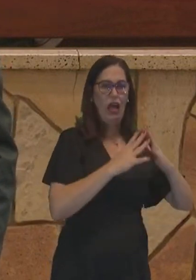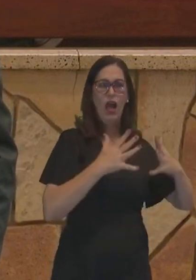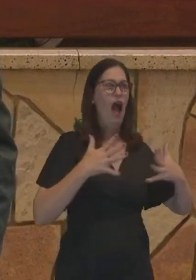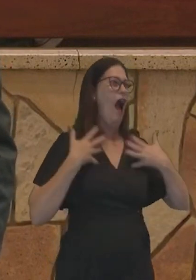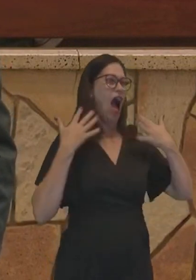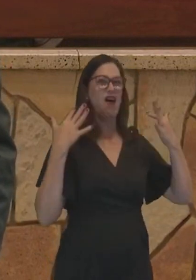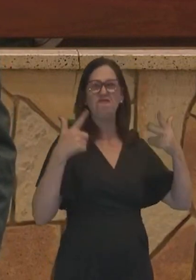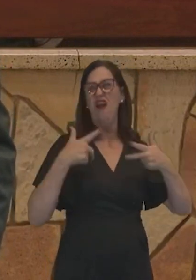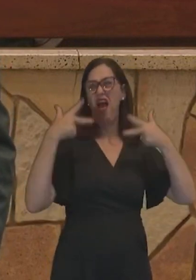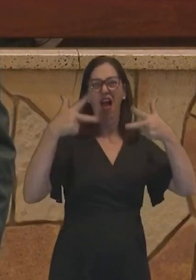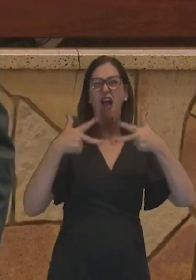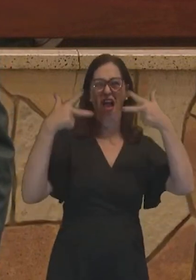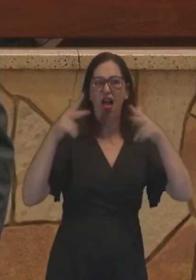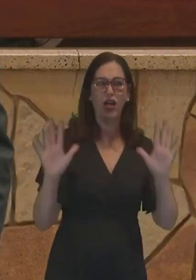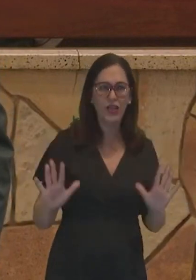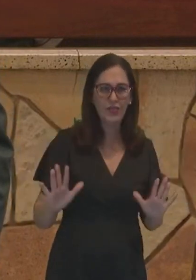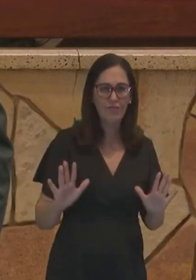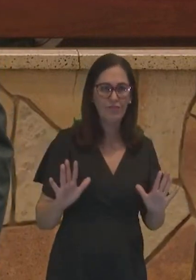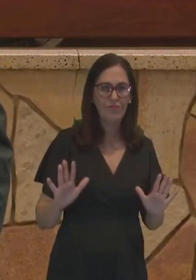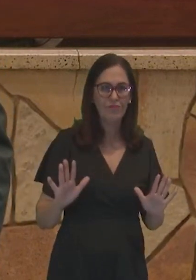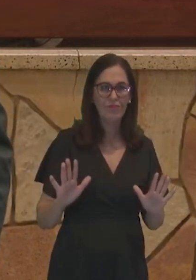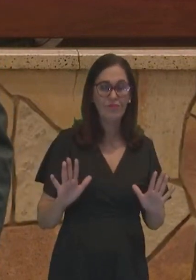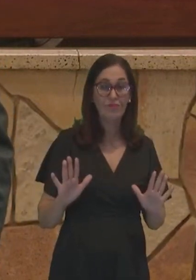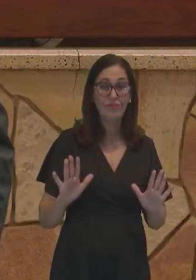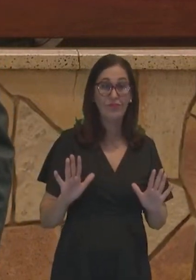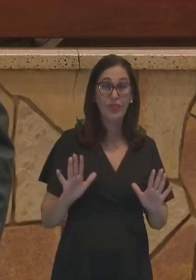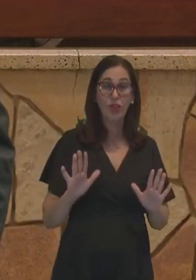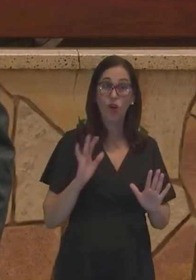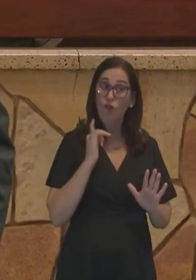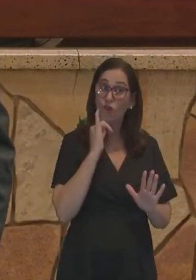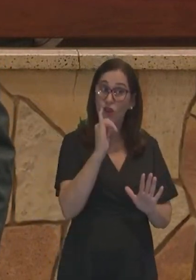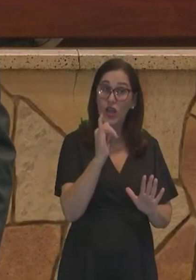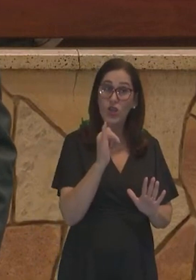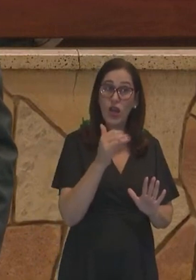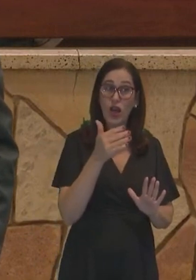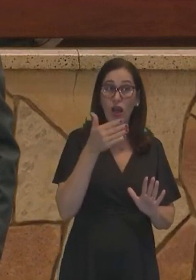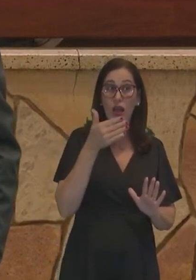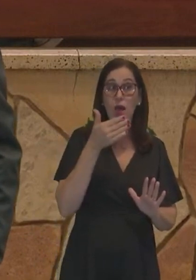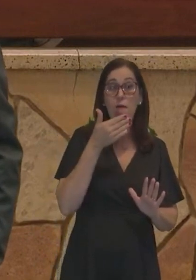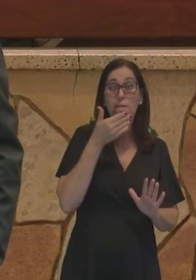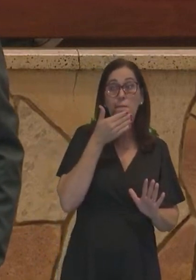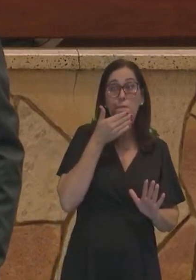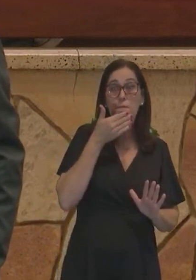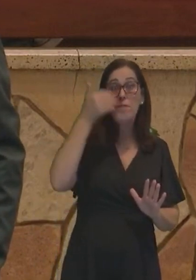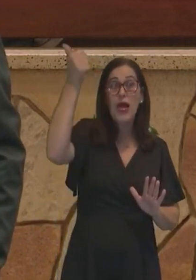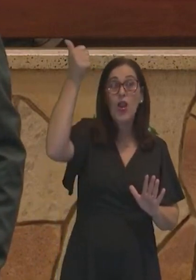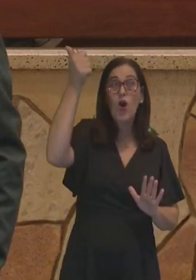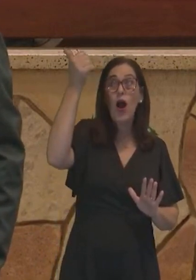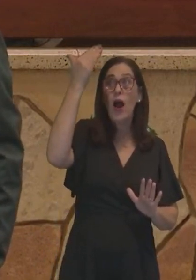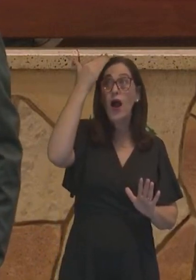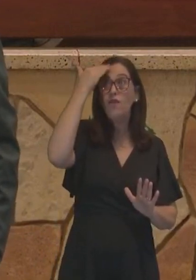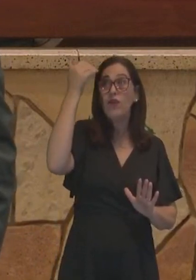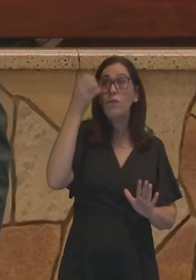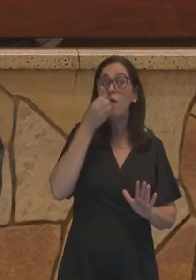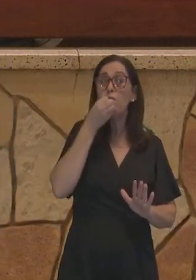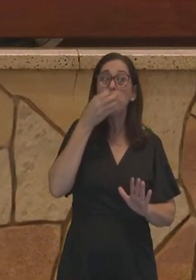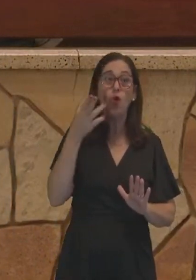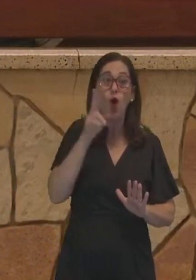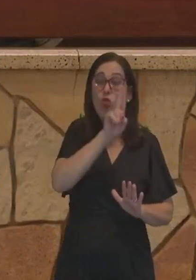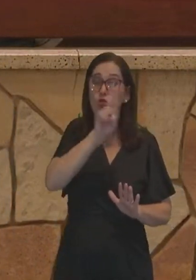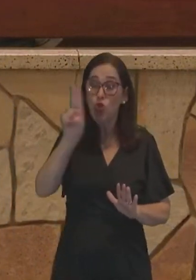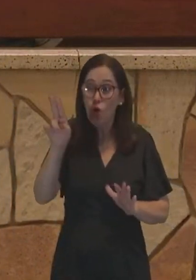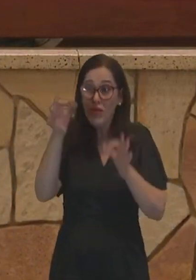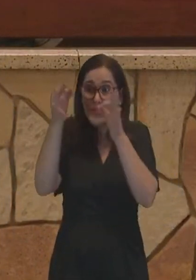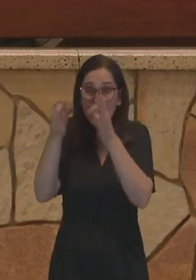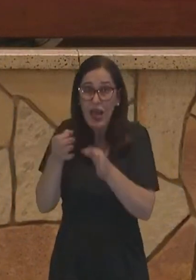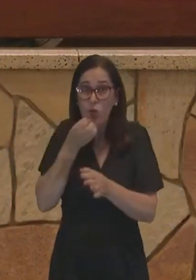alegria. É interessante que ele vai dizer que melhor é a boa fama. Meus queridos, um bom nome é algo muito precioso, zele por ele.